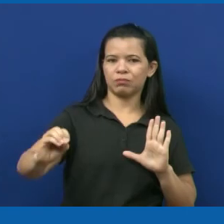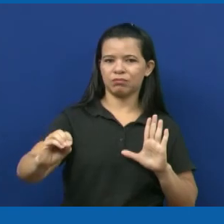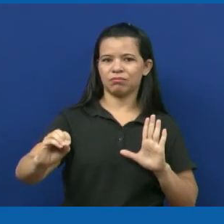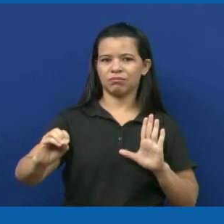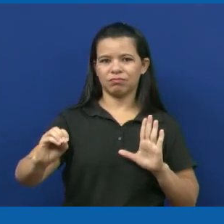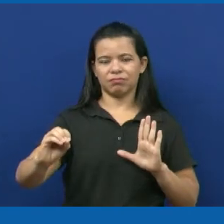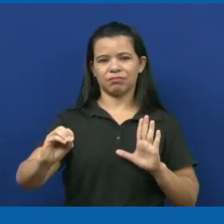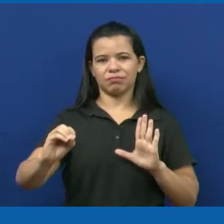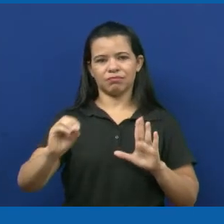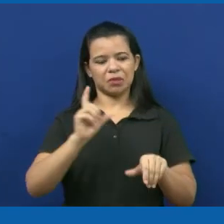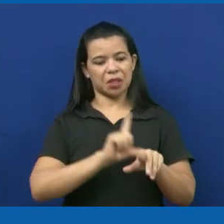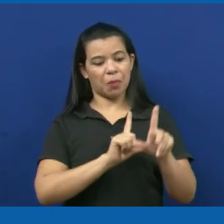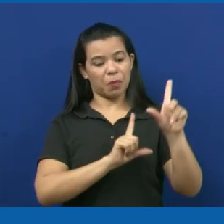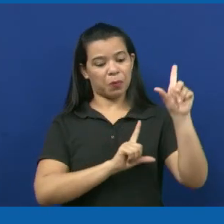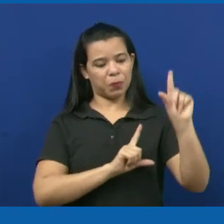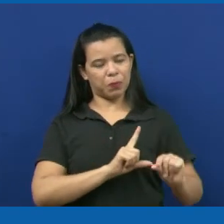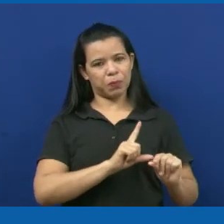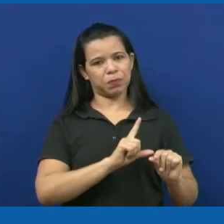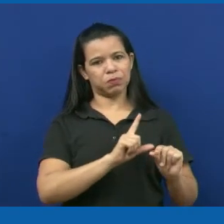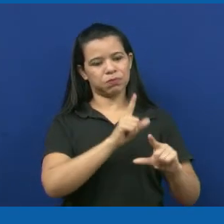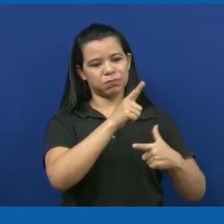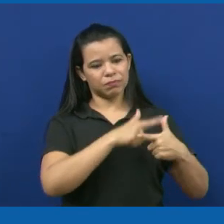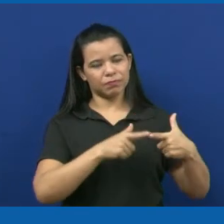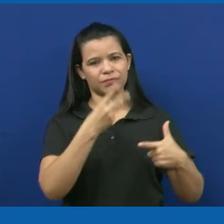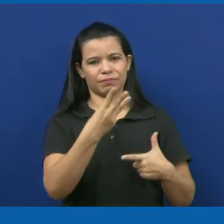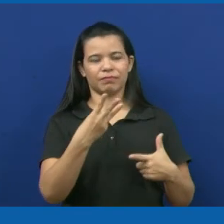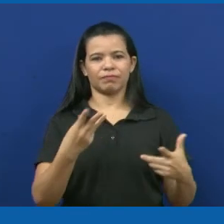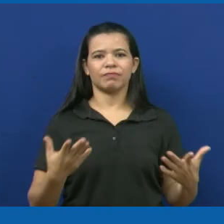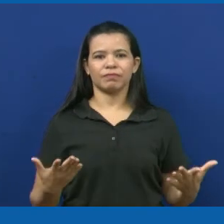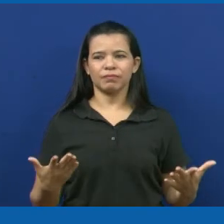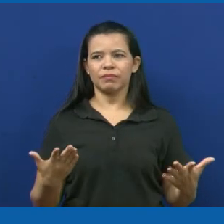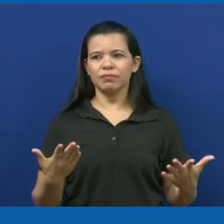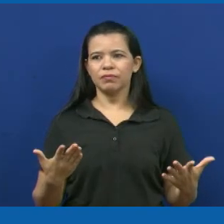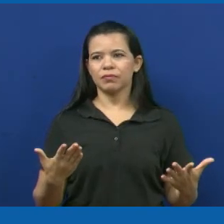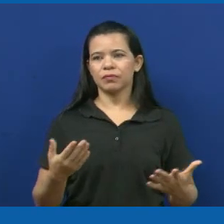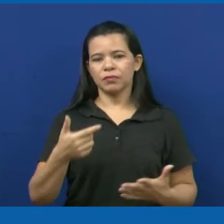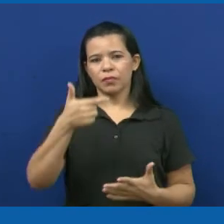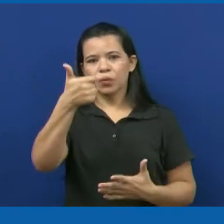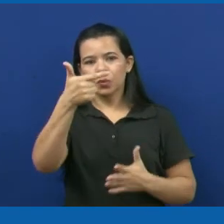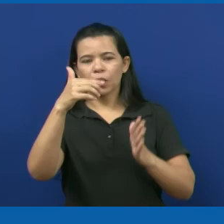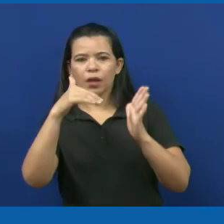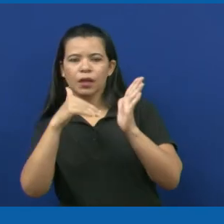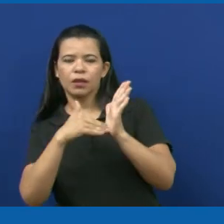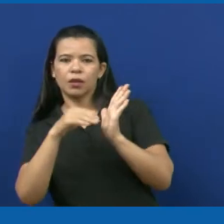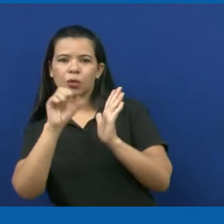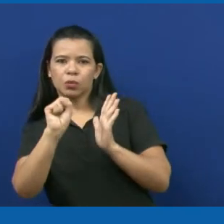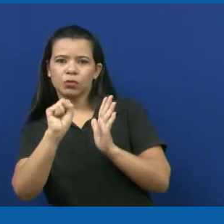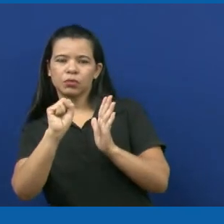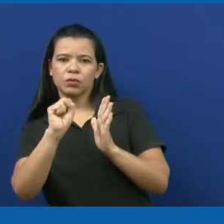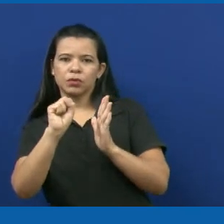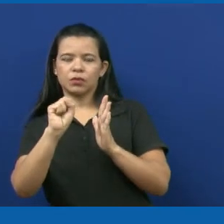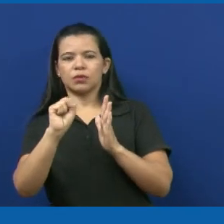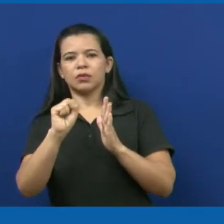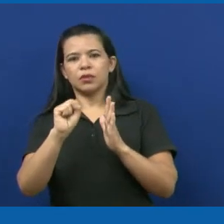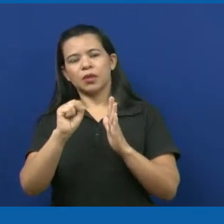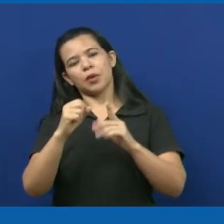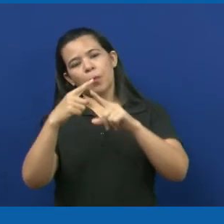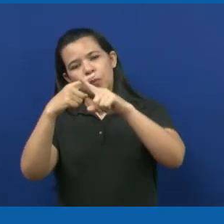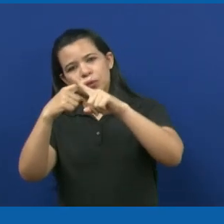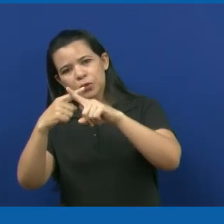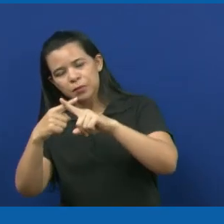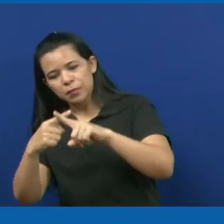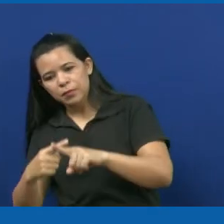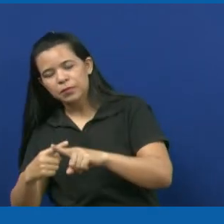3. De 2 para 8, eu multiplico por 4 a minha velocidade. O meu tempo se divide por 4 porque 15